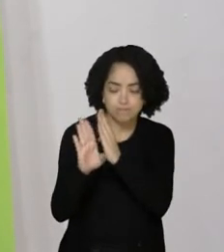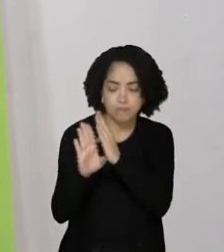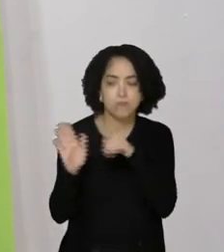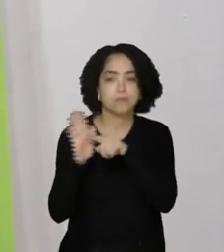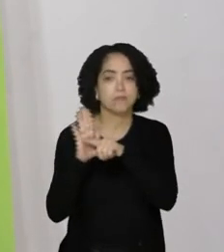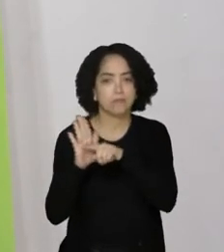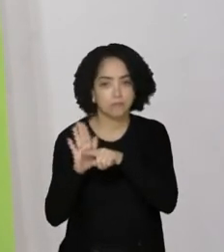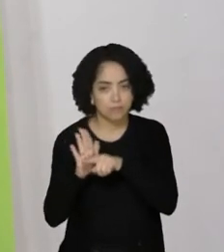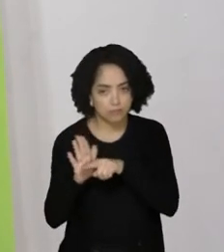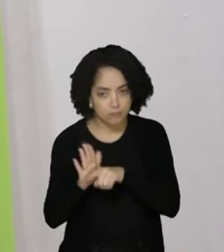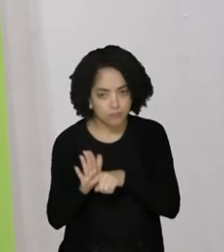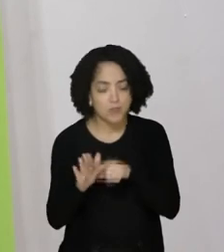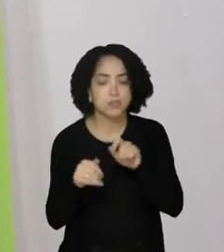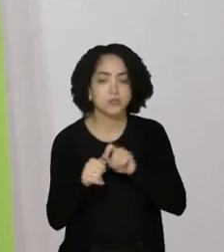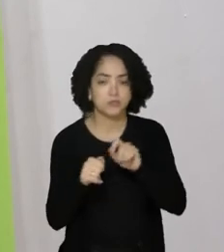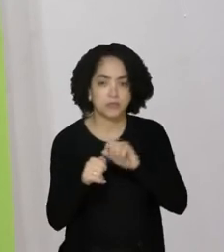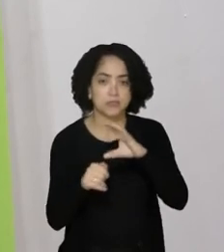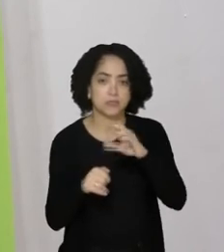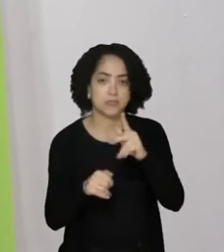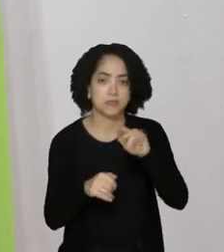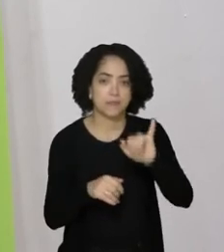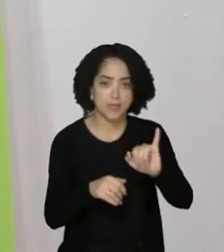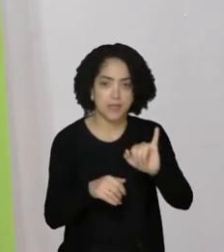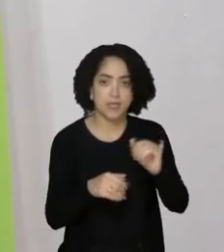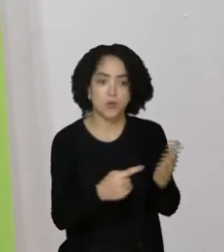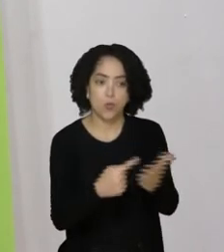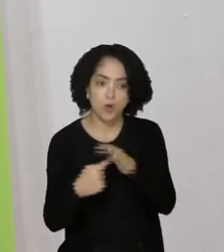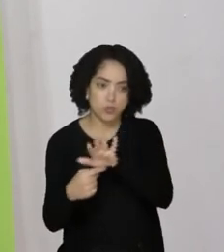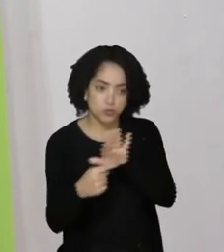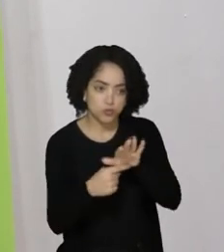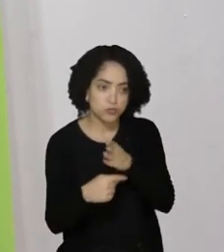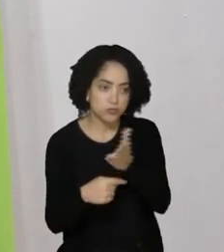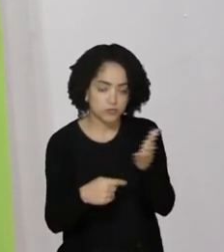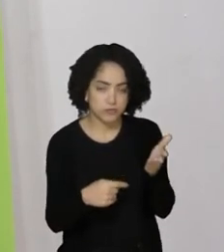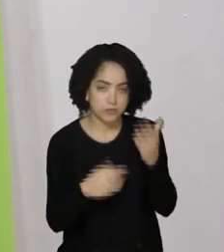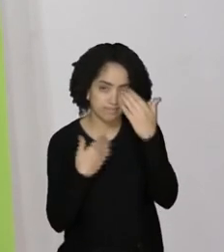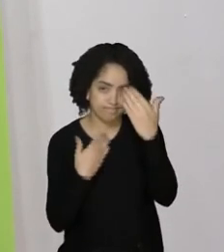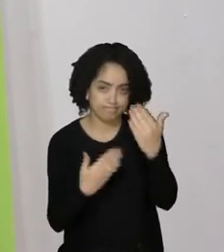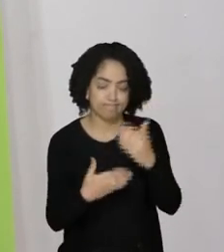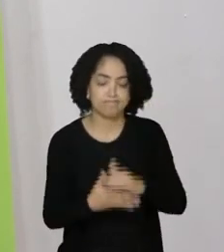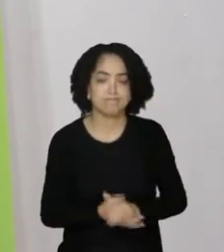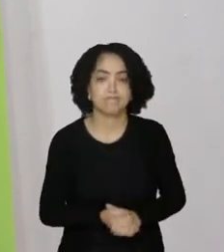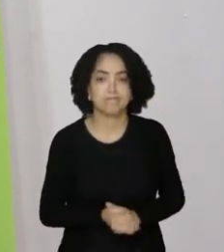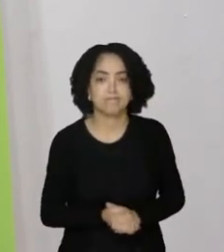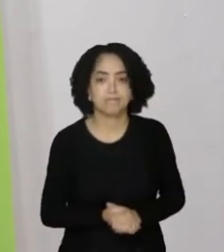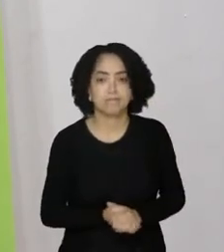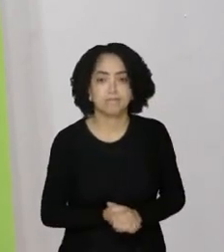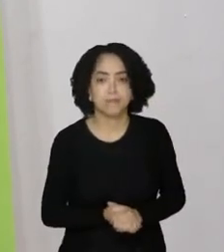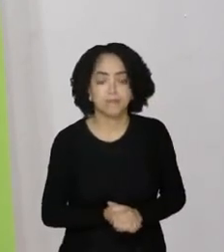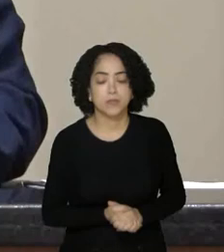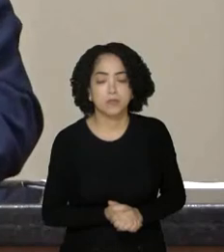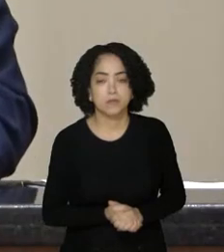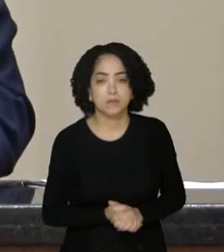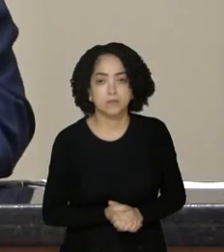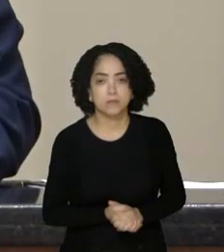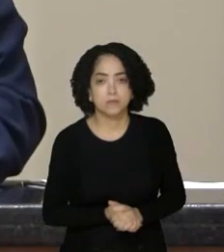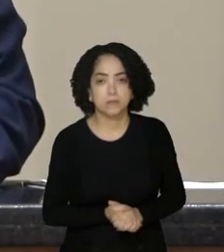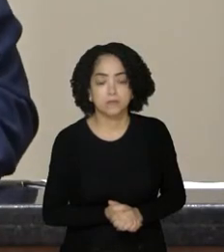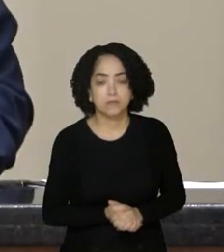nós vamos fazer a CPI da Celesc com a ajuda de todos vocês muito obrigado senhor presidente Obrigado Deputado